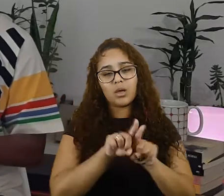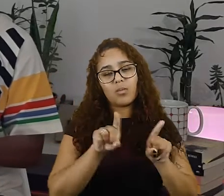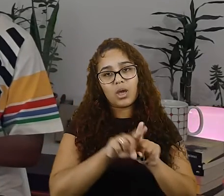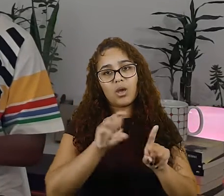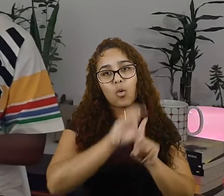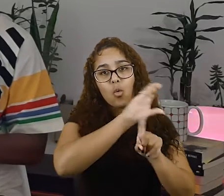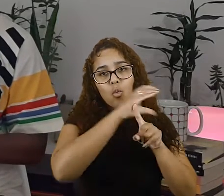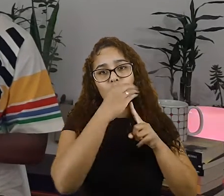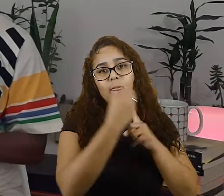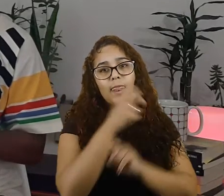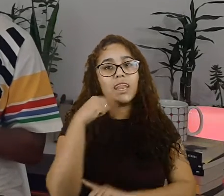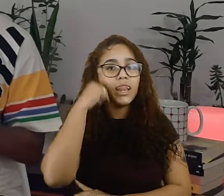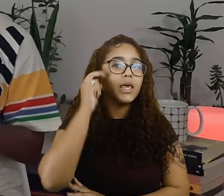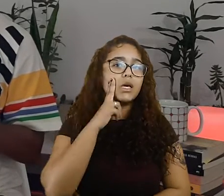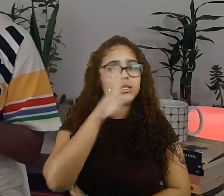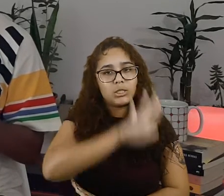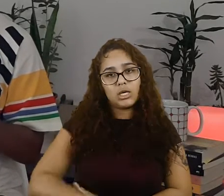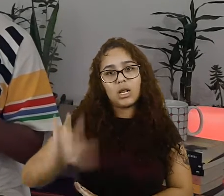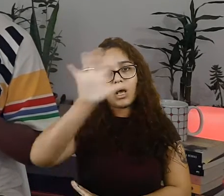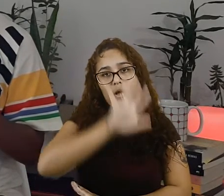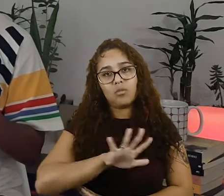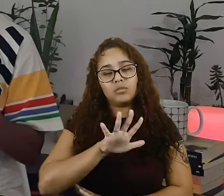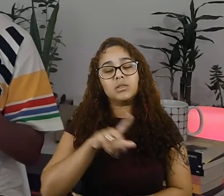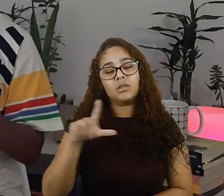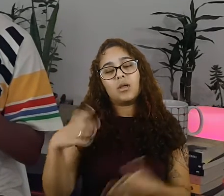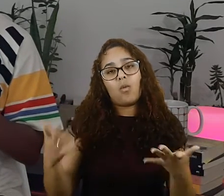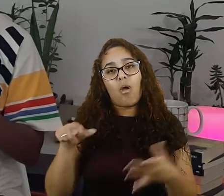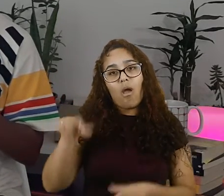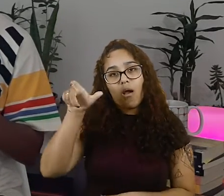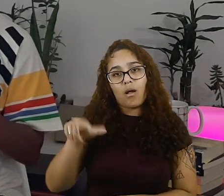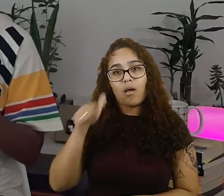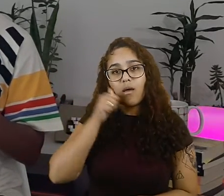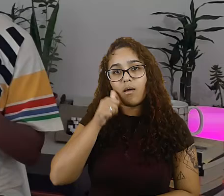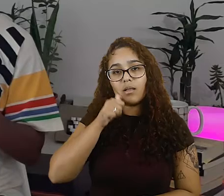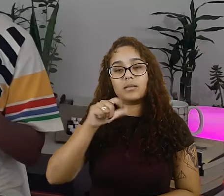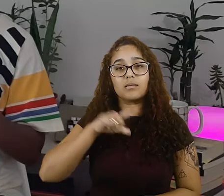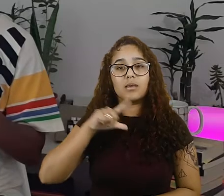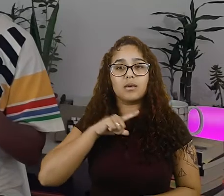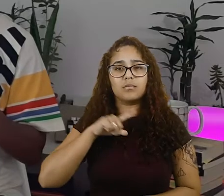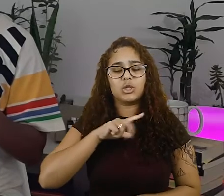comunidades negras de modo geral. Então a Conceição Evaristo, ela traz para a gente essa